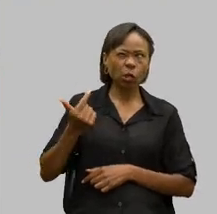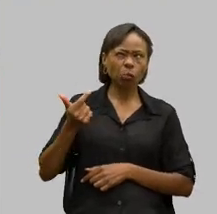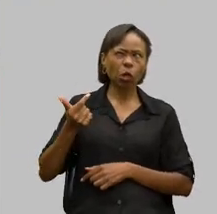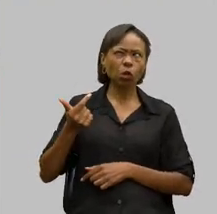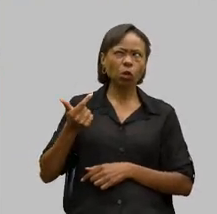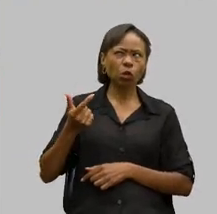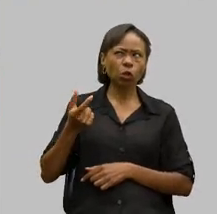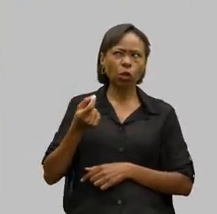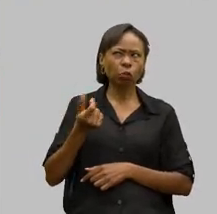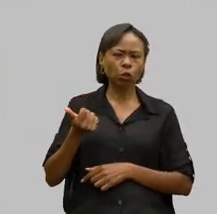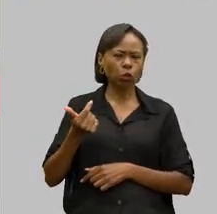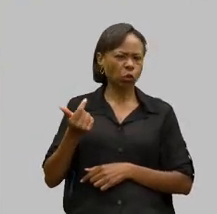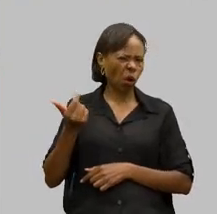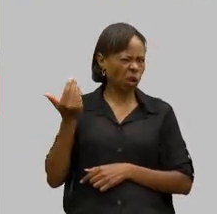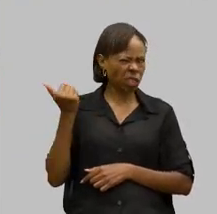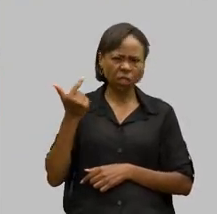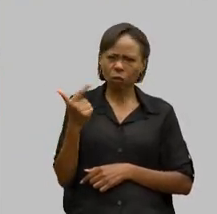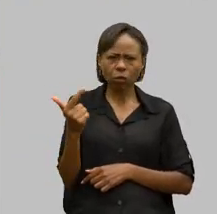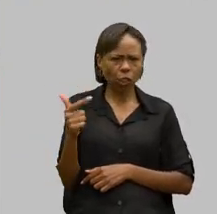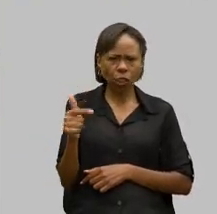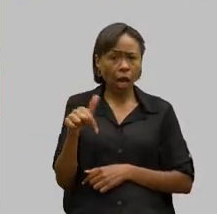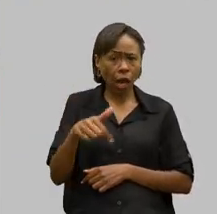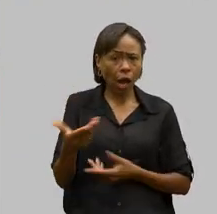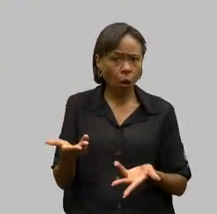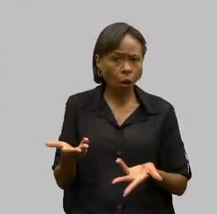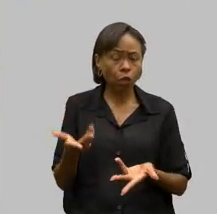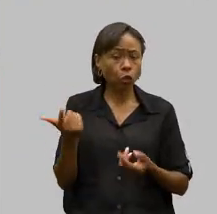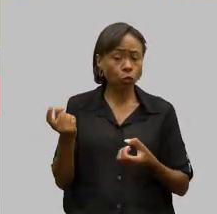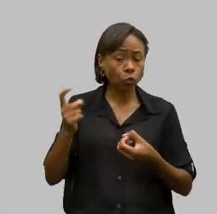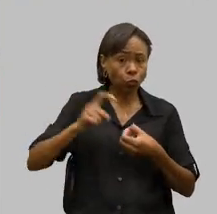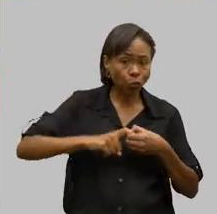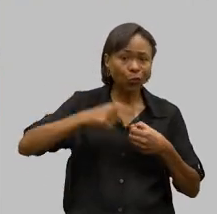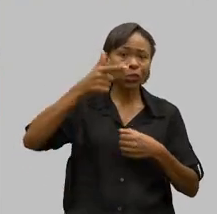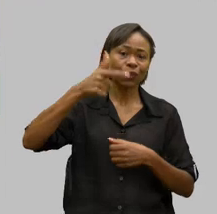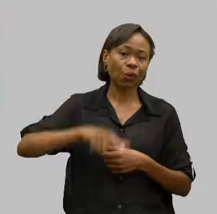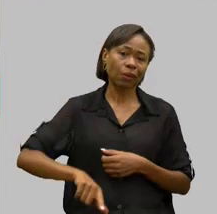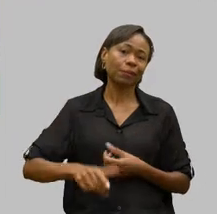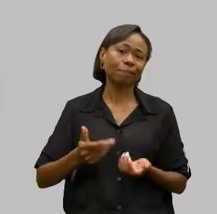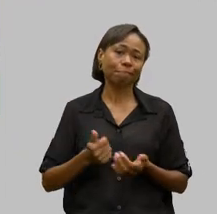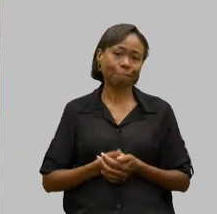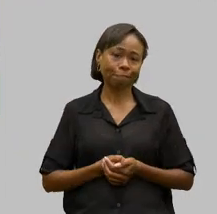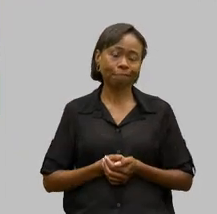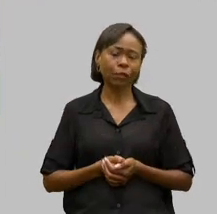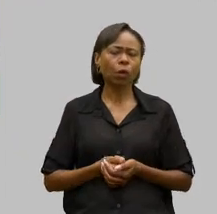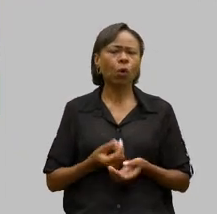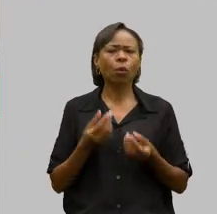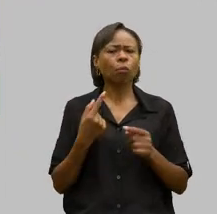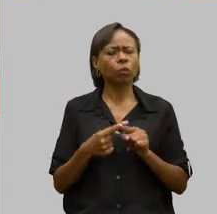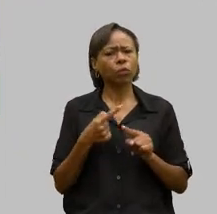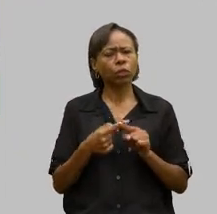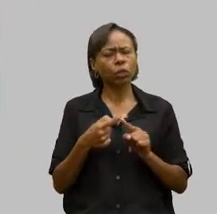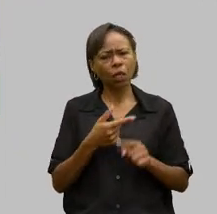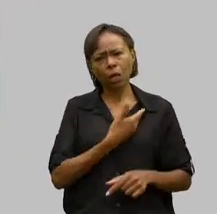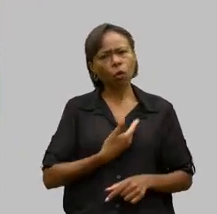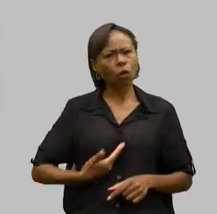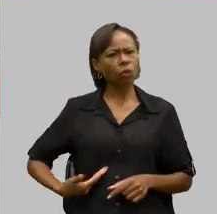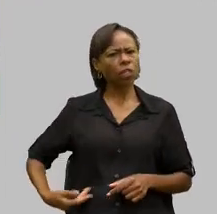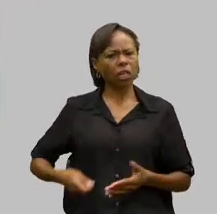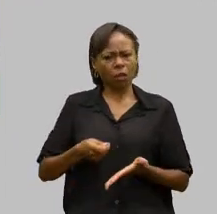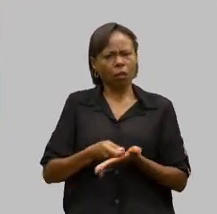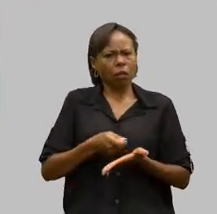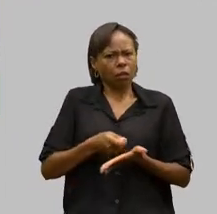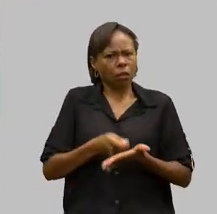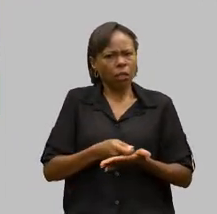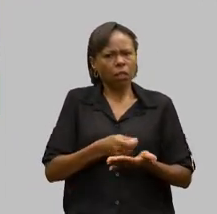por aí, mas há bastante tempo. Então, o que levou o governo a essa medida extrema de